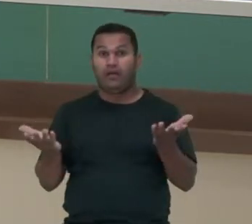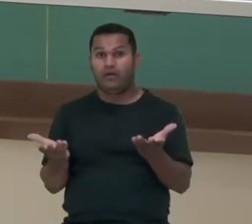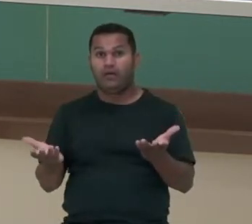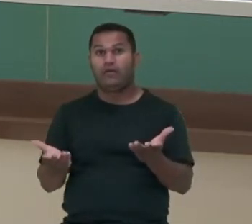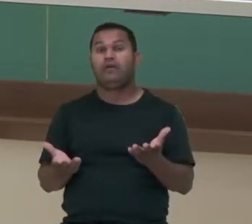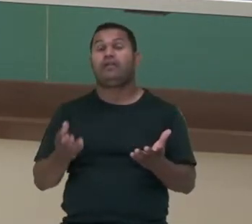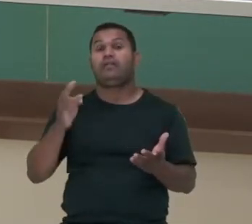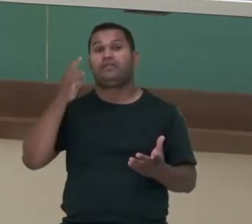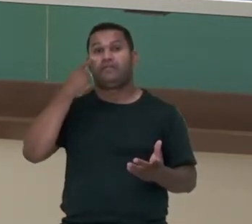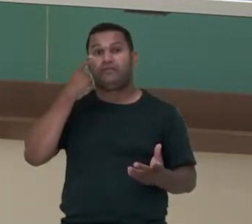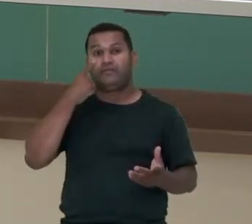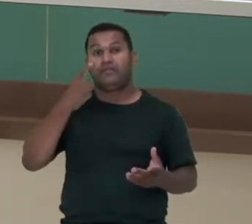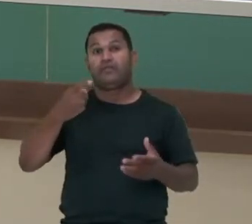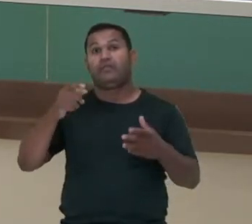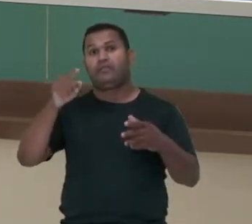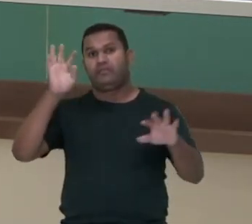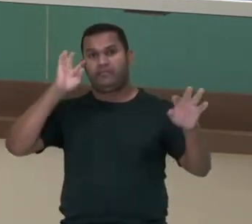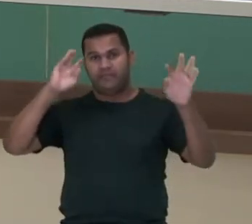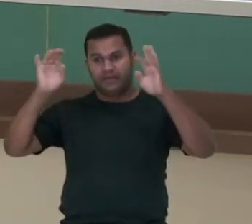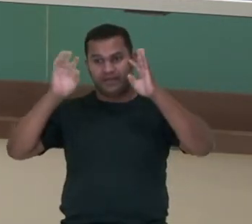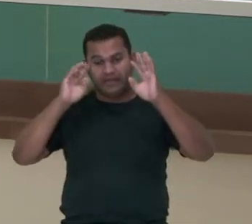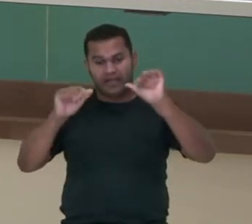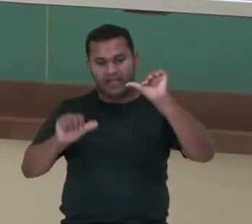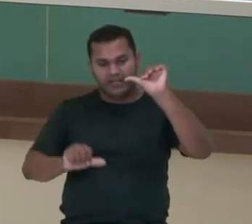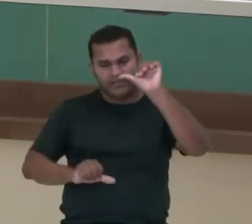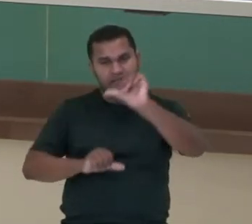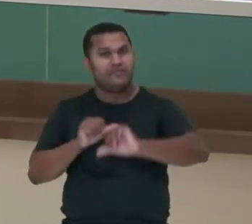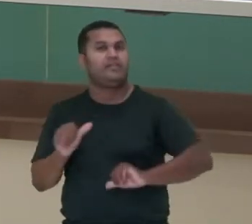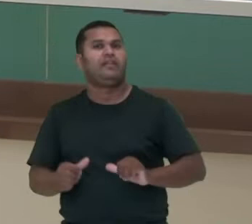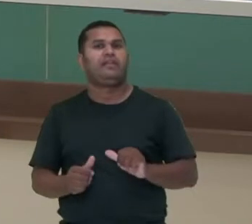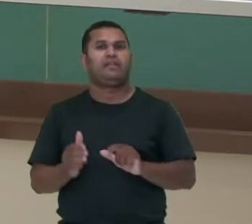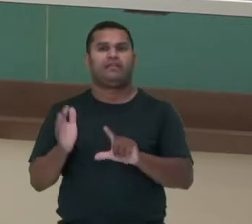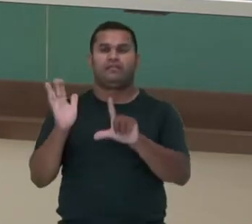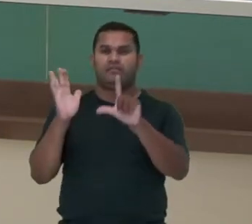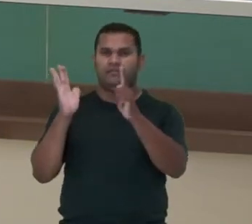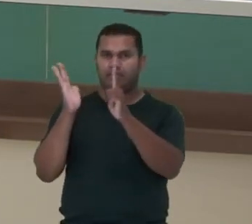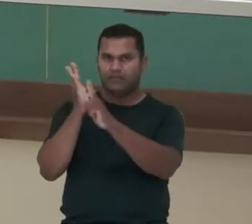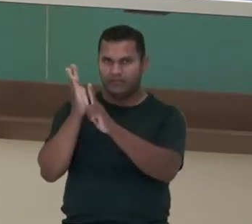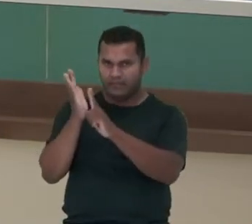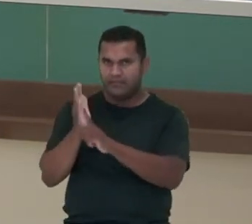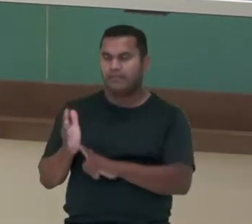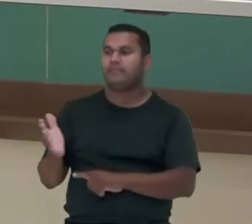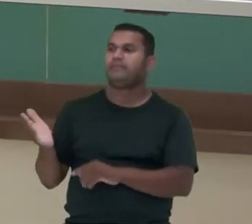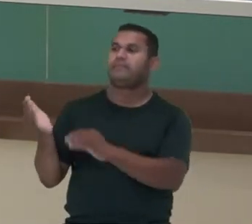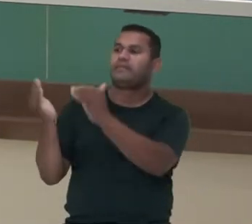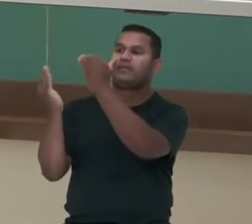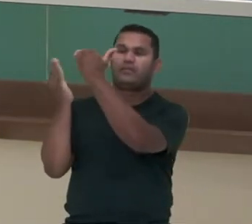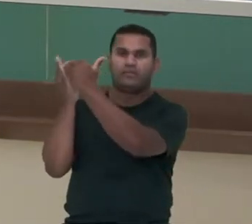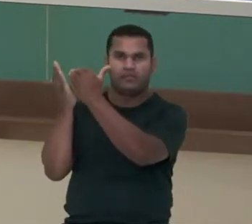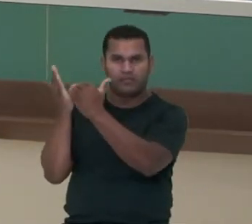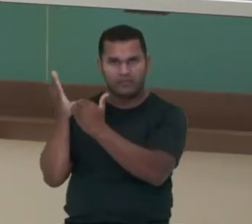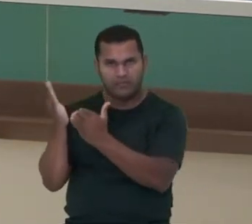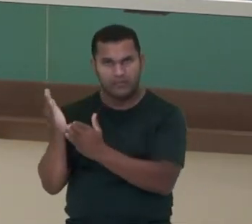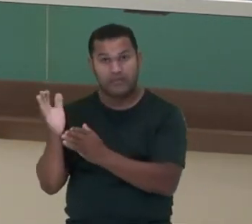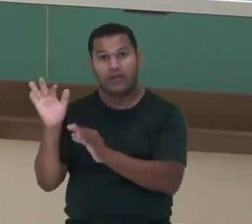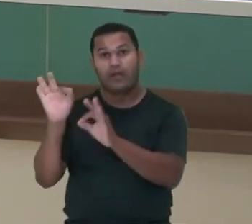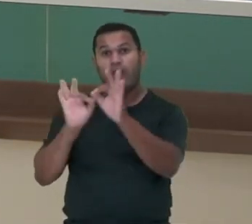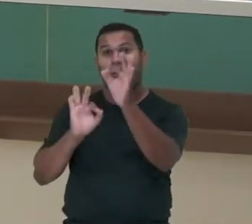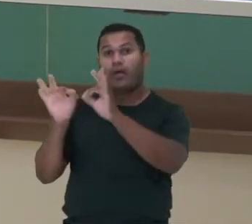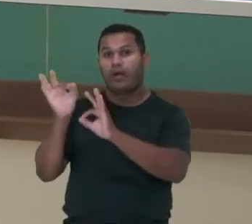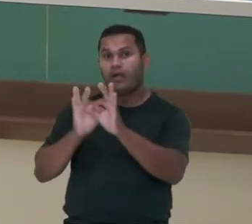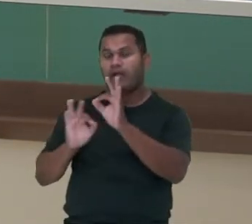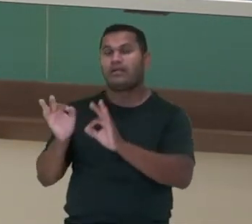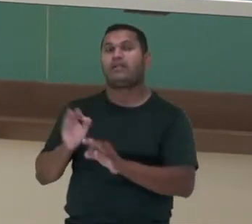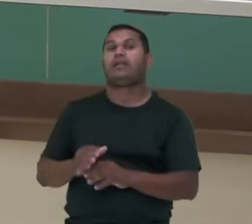doenças. Agora vamos pensar o contrário. Uma lista de ações que permitam uma vida mais saudável na sua comunidade, que pode trazer uma melhor qualidade